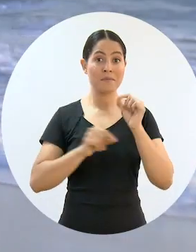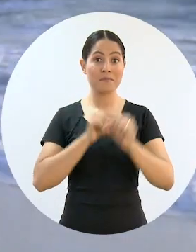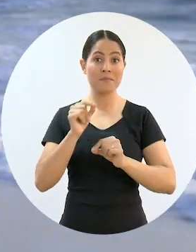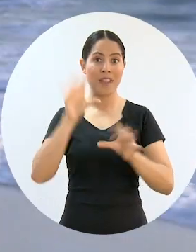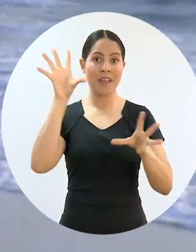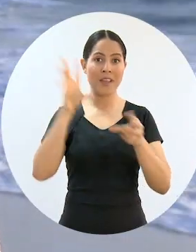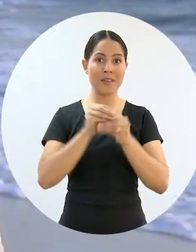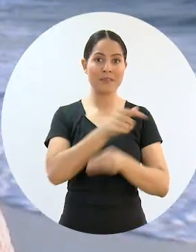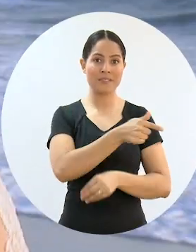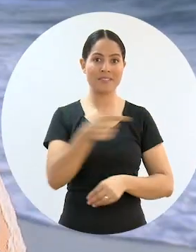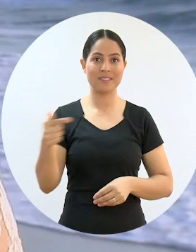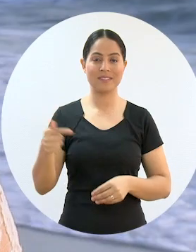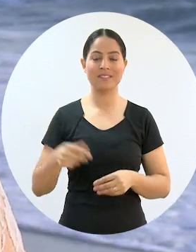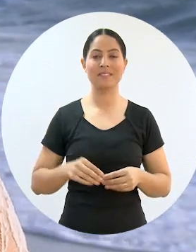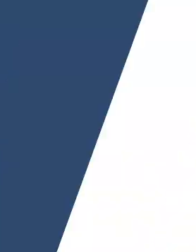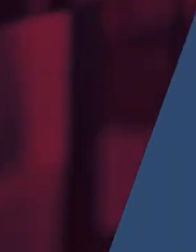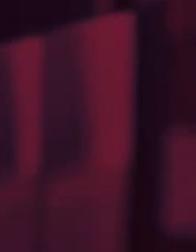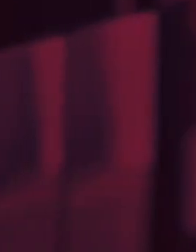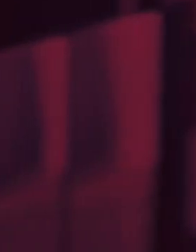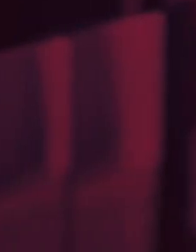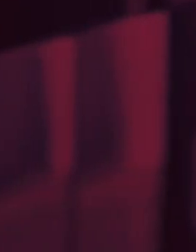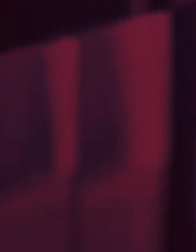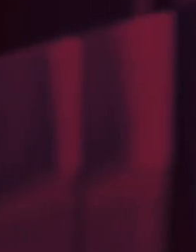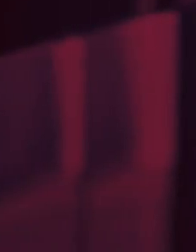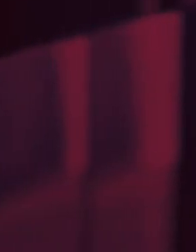Confira agora o resumo da semana.